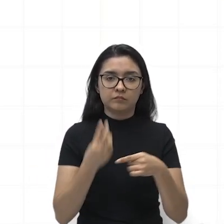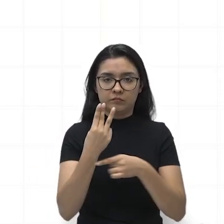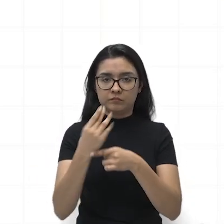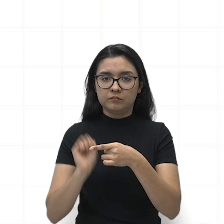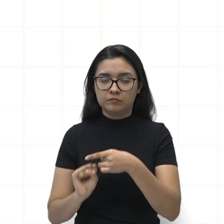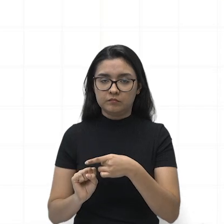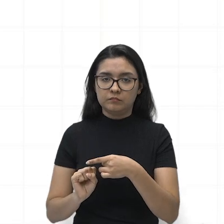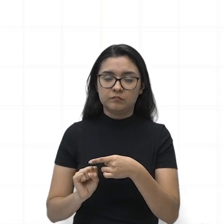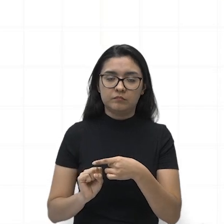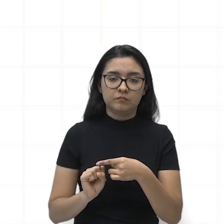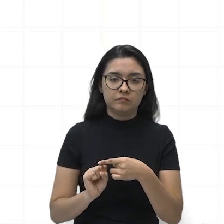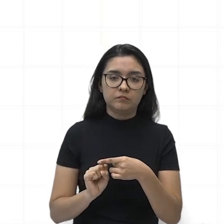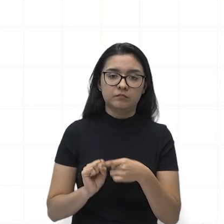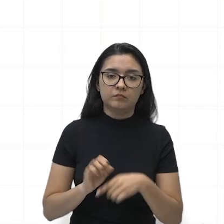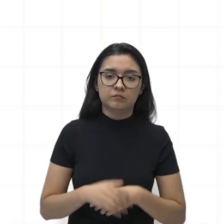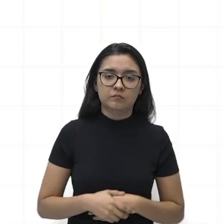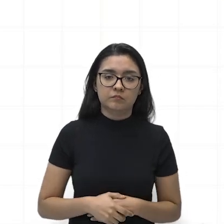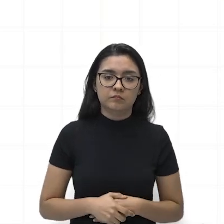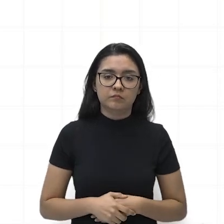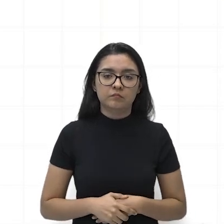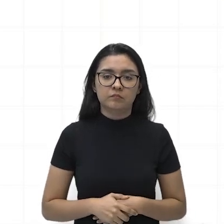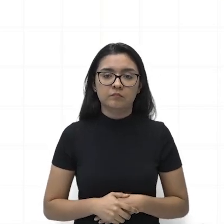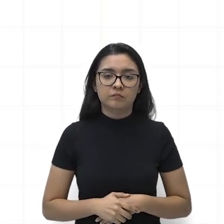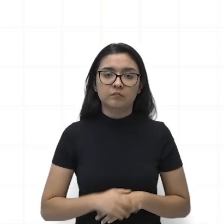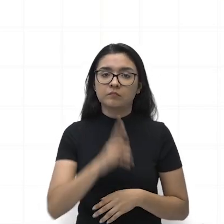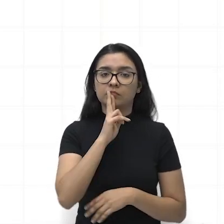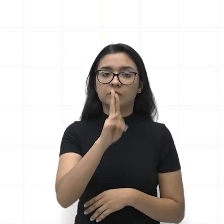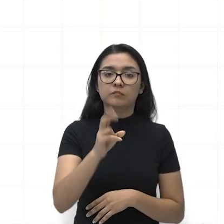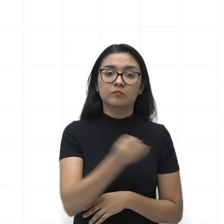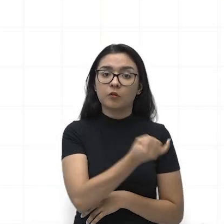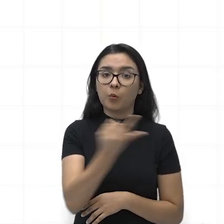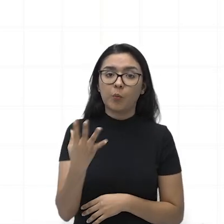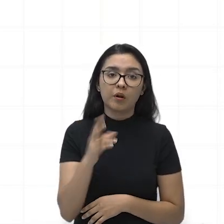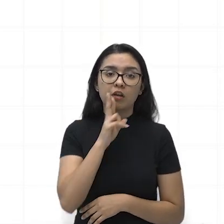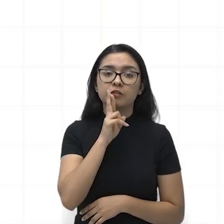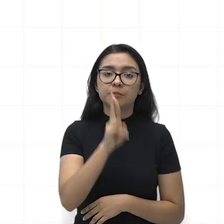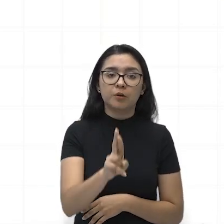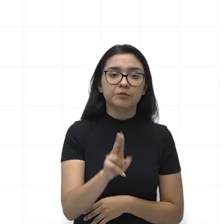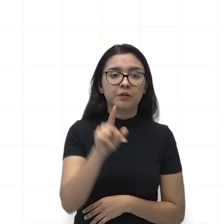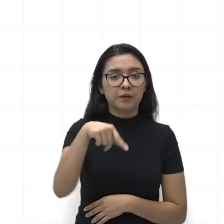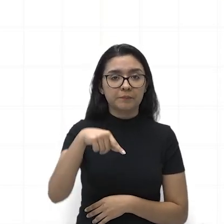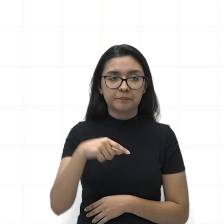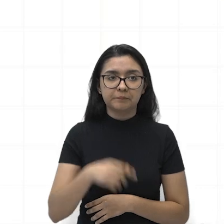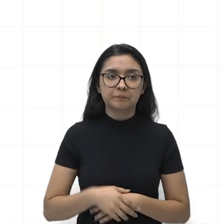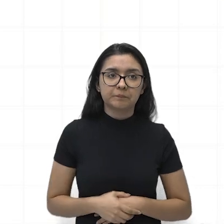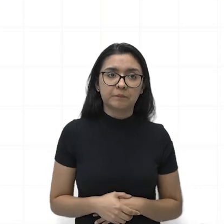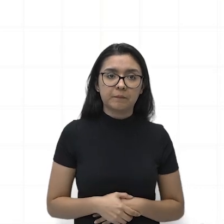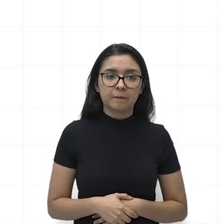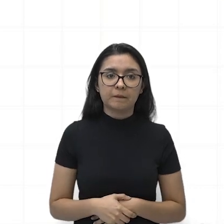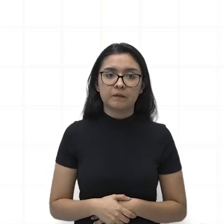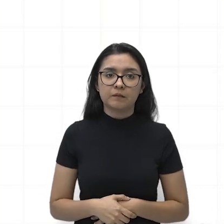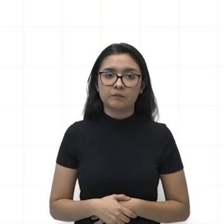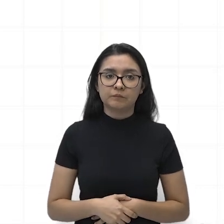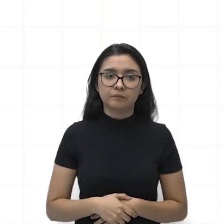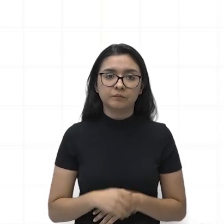3/8, ao dividir 3/4 por 3/8, nós temos como resposta